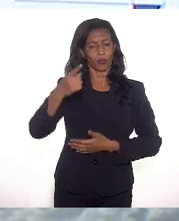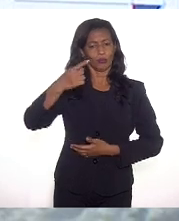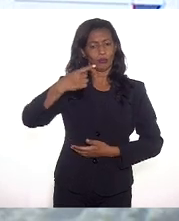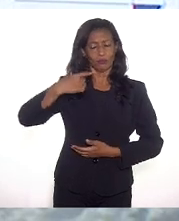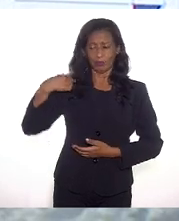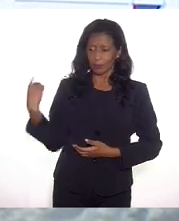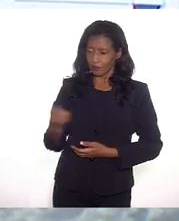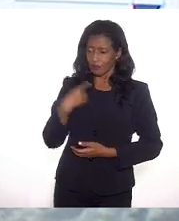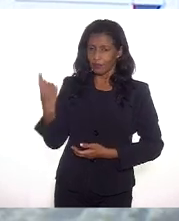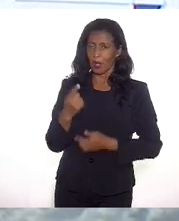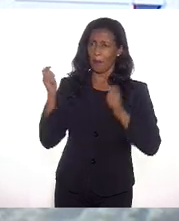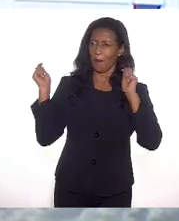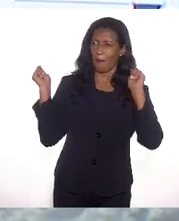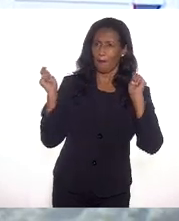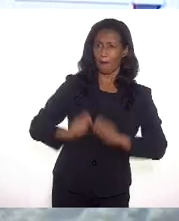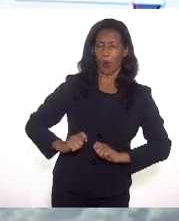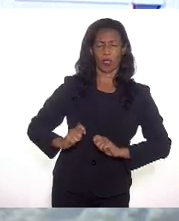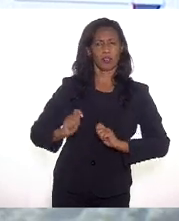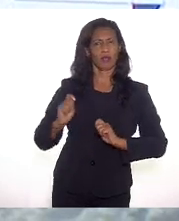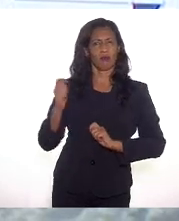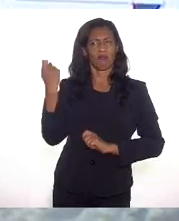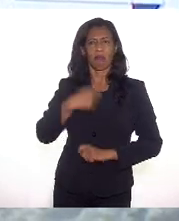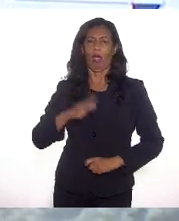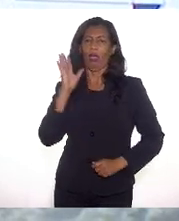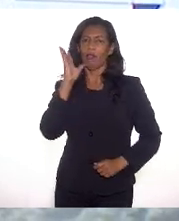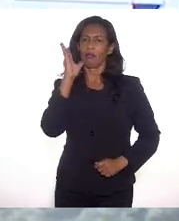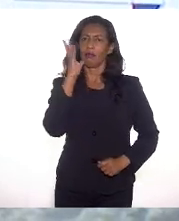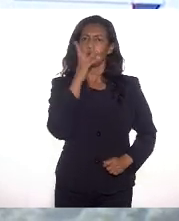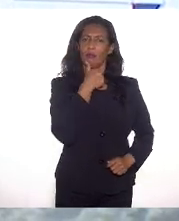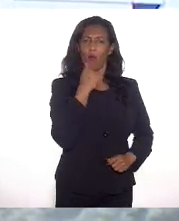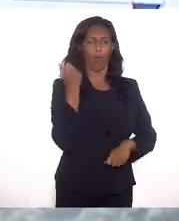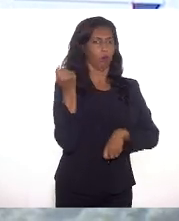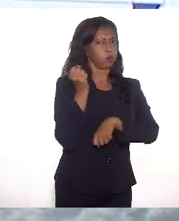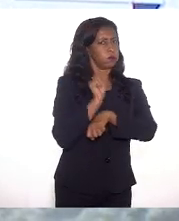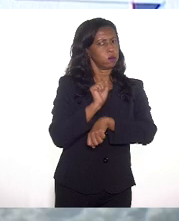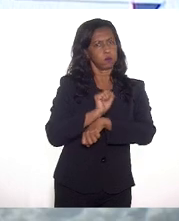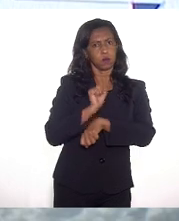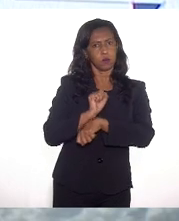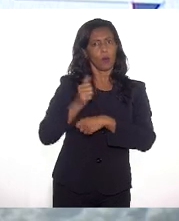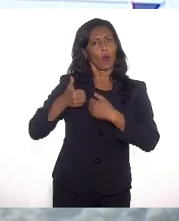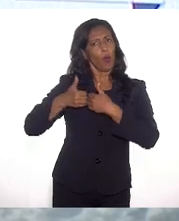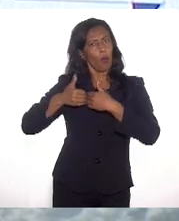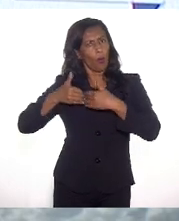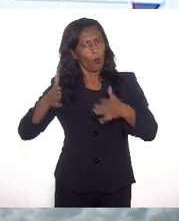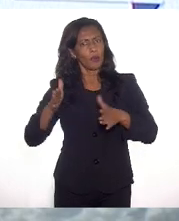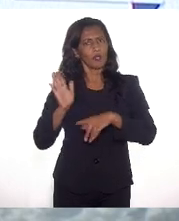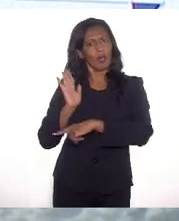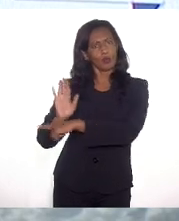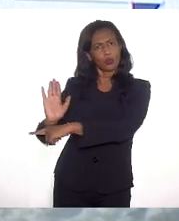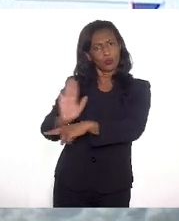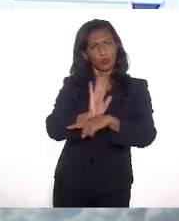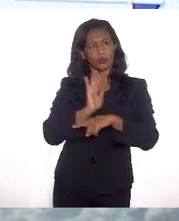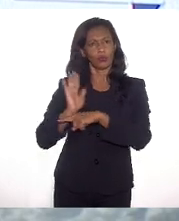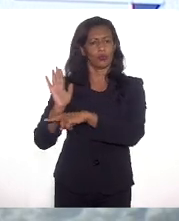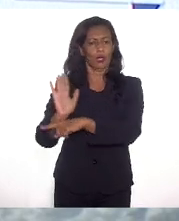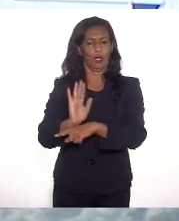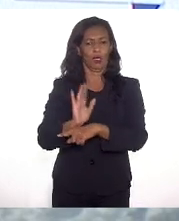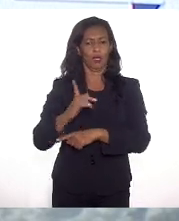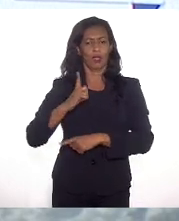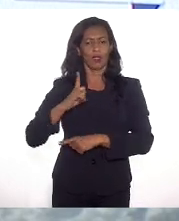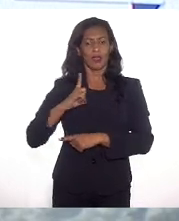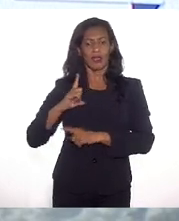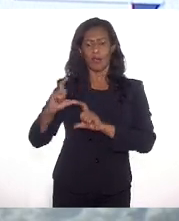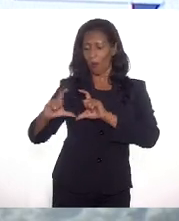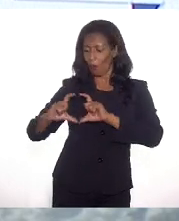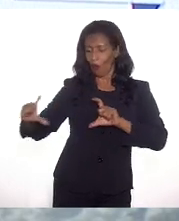possa, sem mais delongas, sem mais espera, começar a ajudar a nossa população. Temos também um call